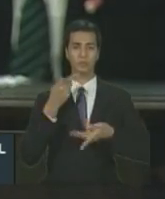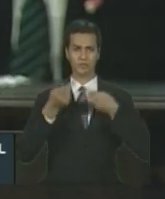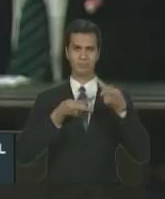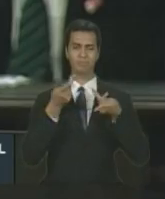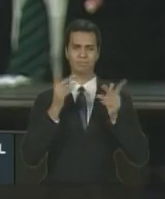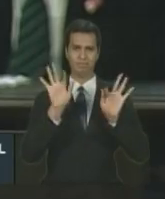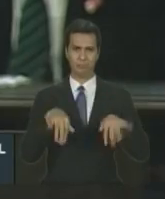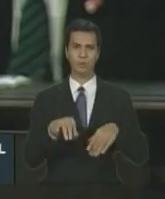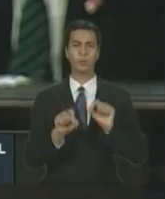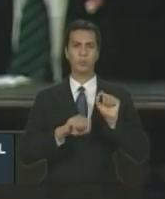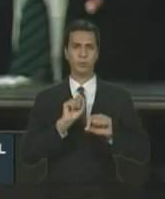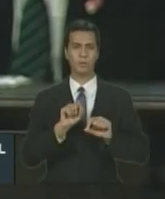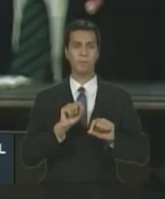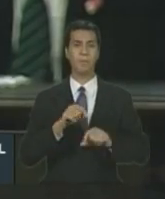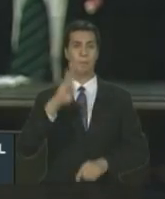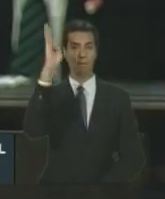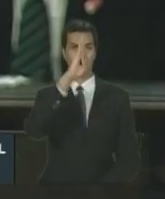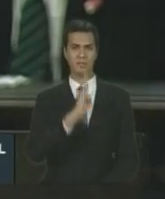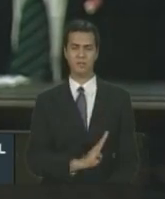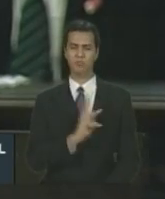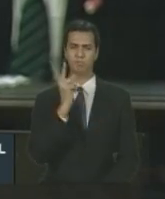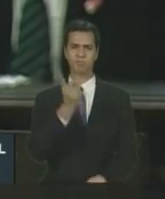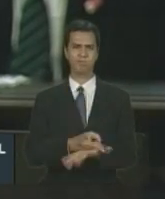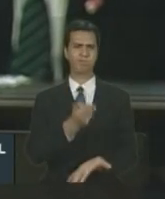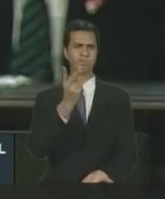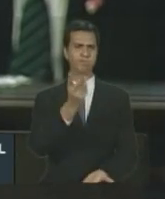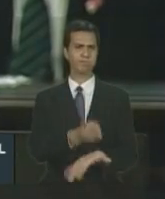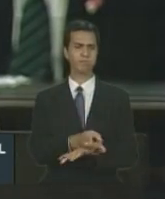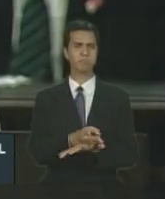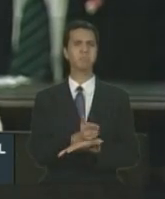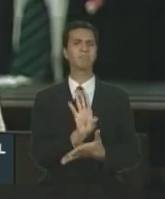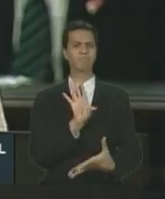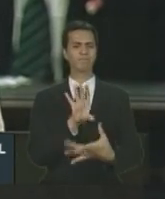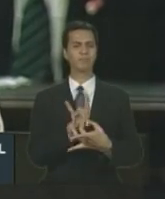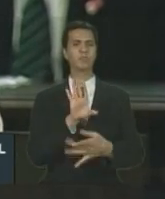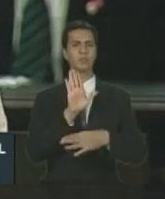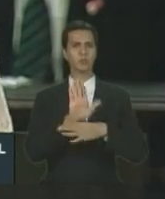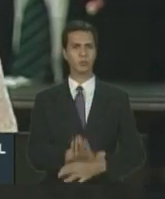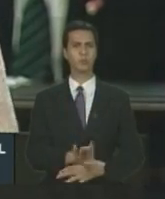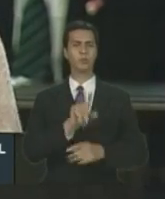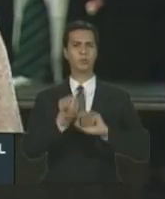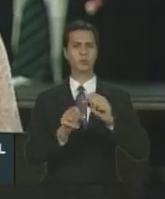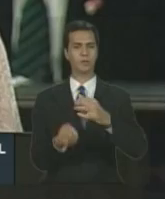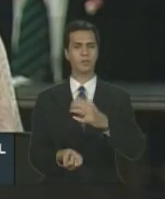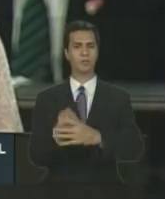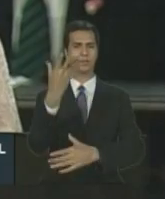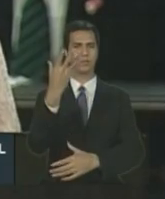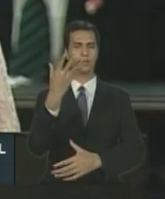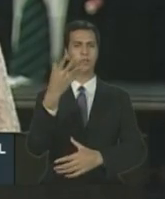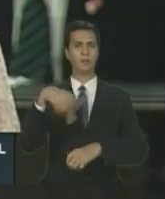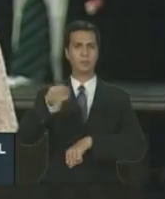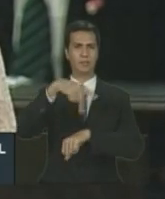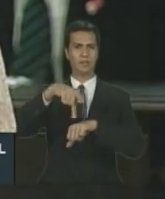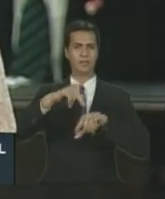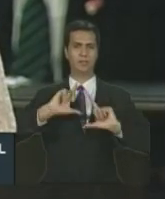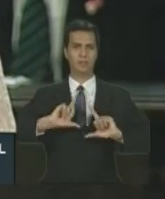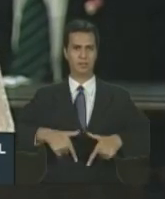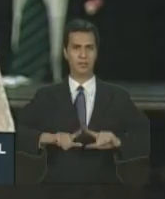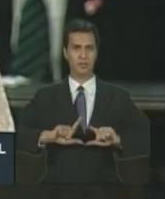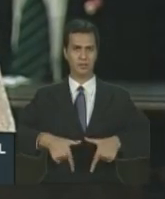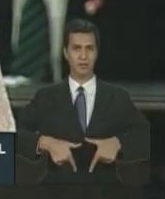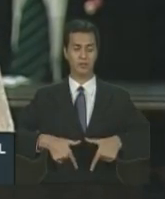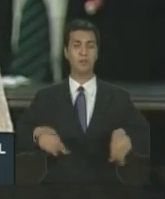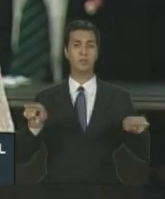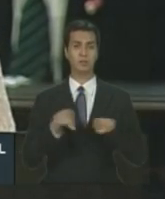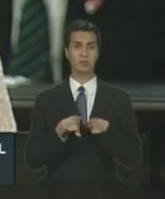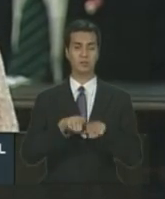foi o primeiro país a apoiar a criação do Estado israelense. E é convicção